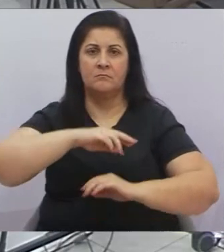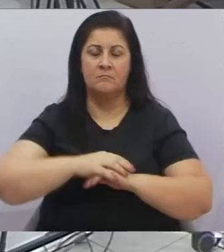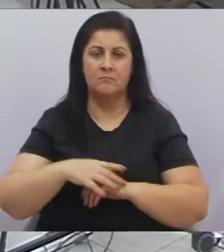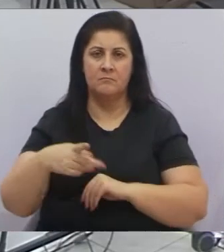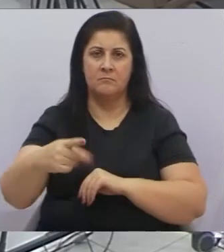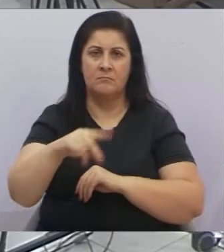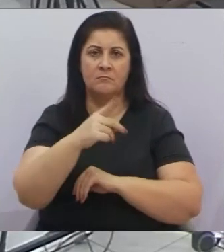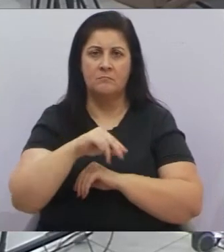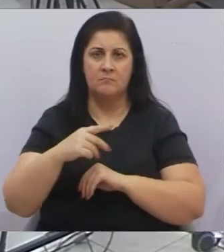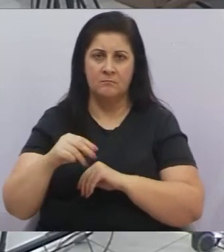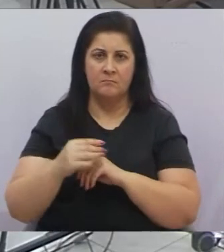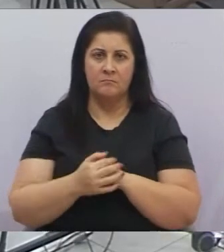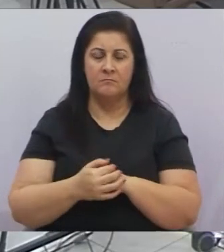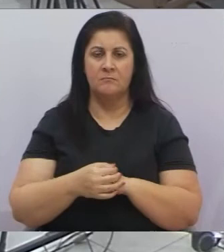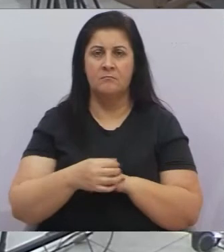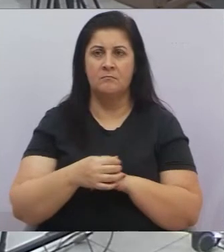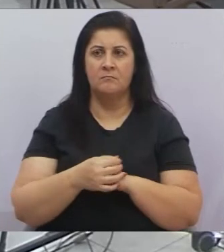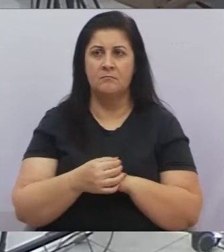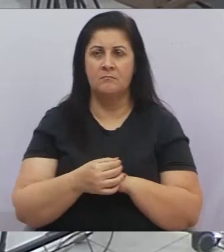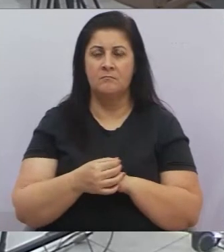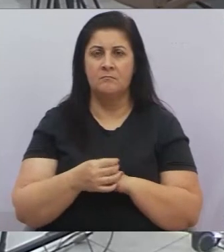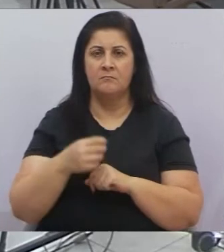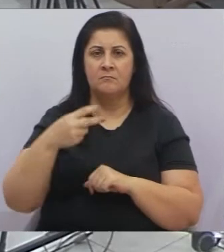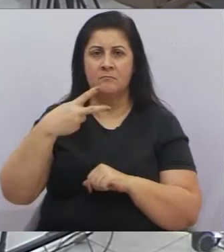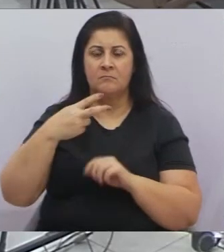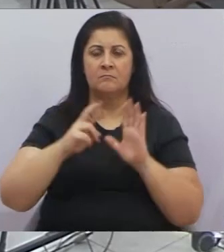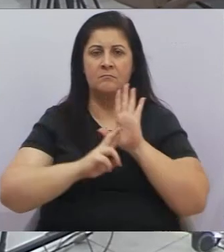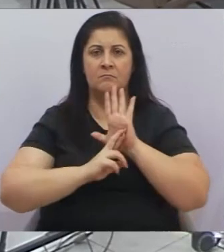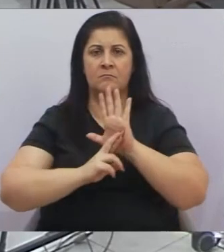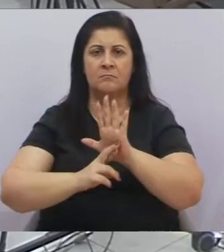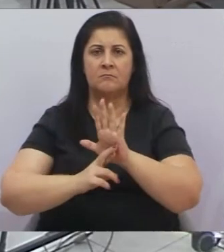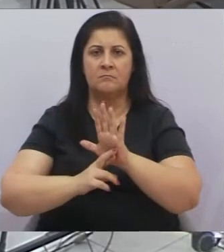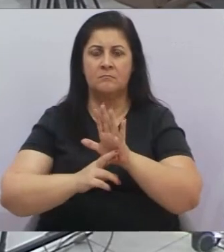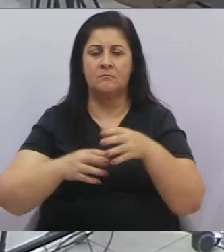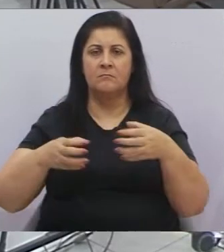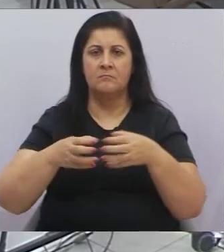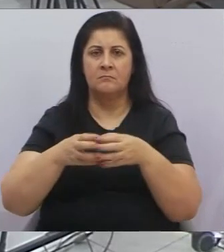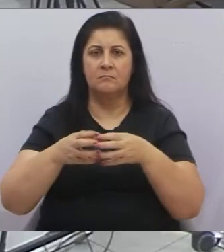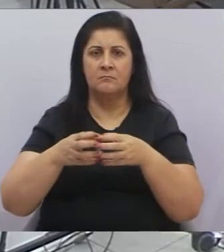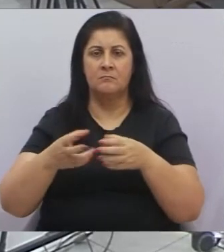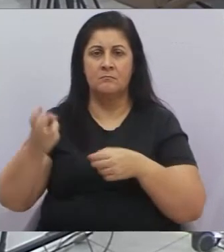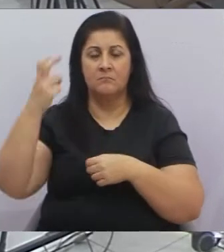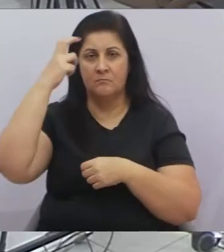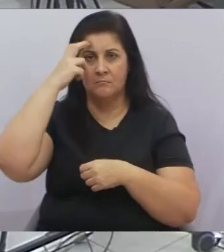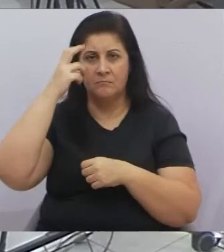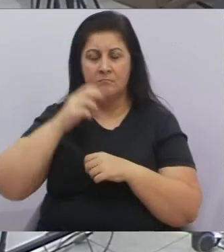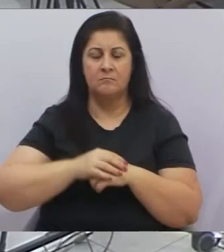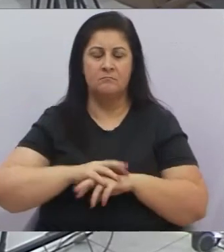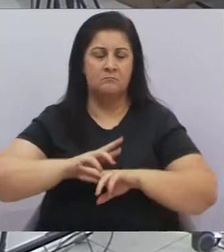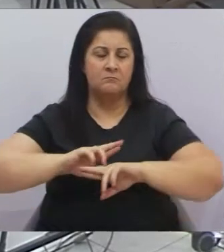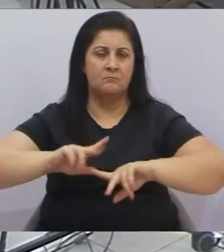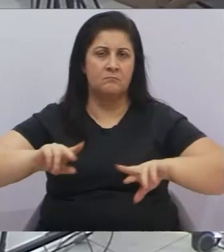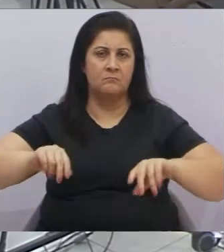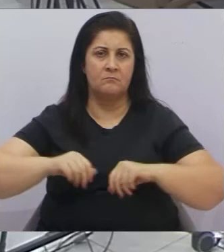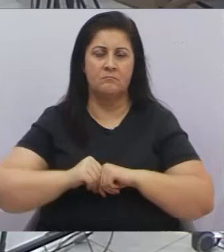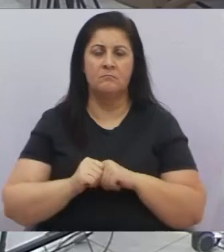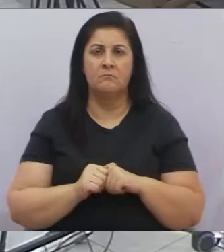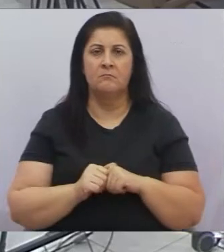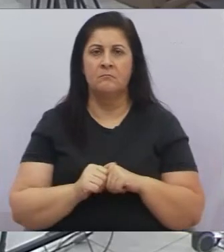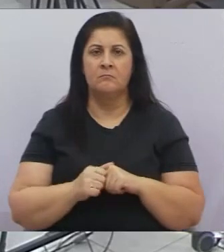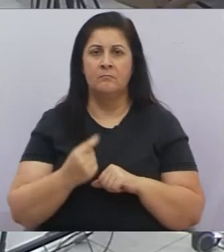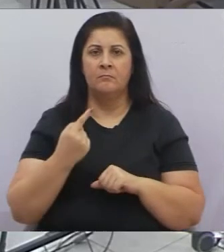africana. A linha D, 2 representantes da entidades culturais nas diversas modalidades. A linha E,